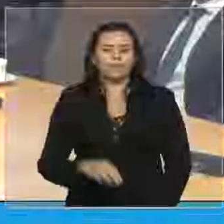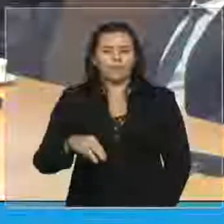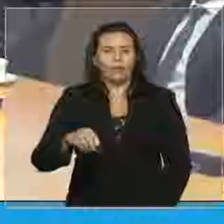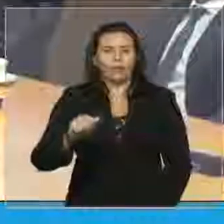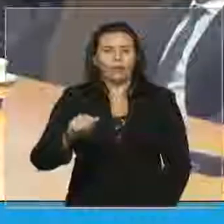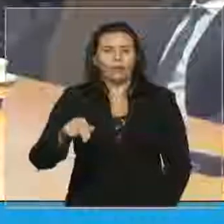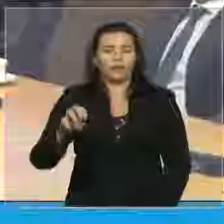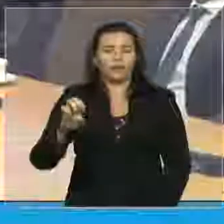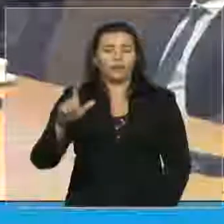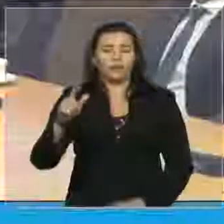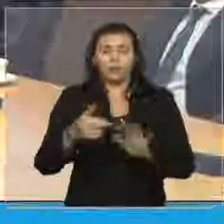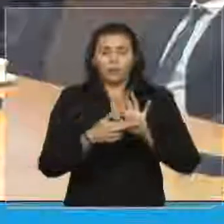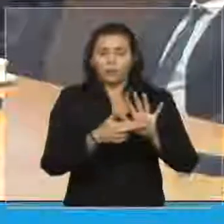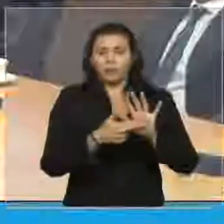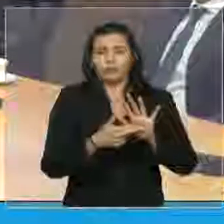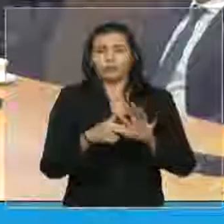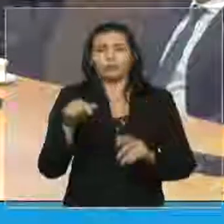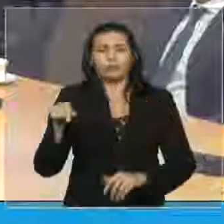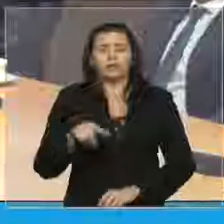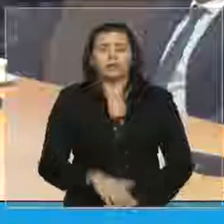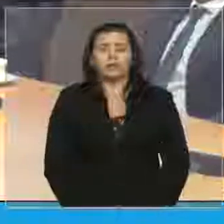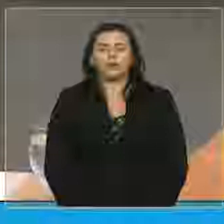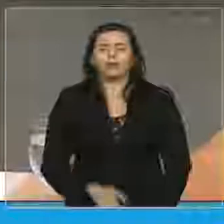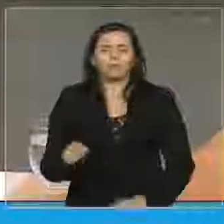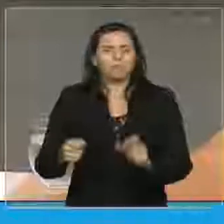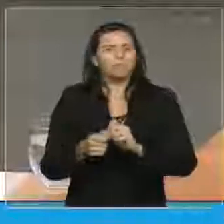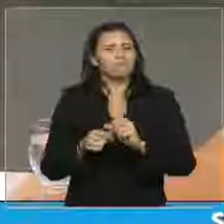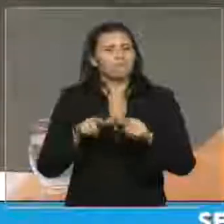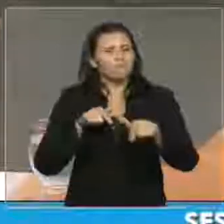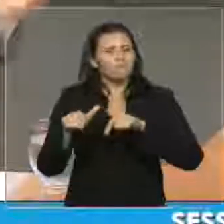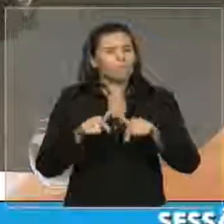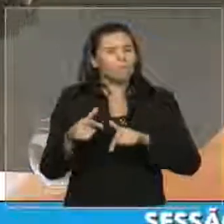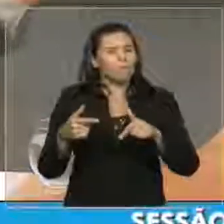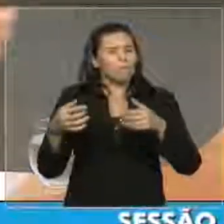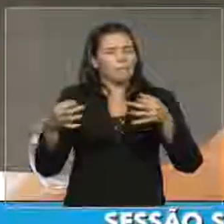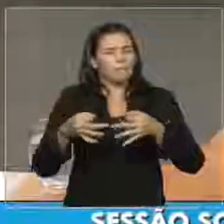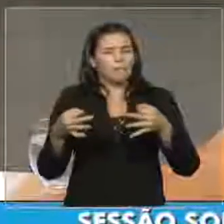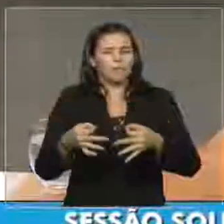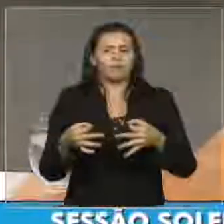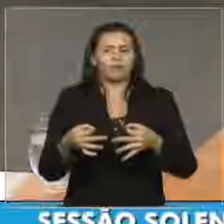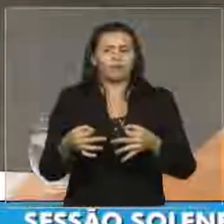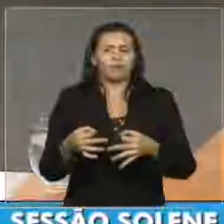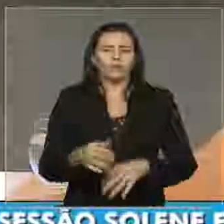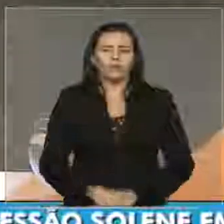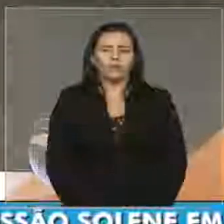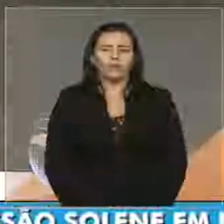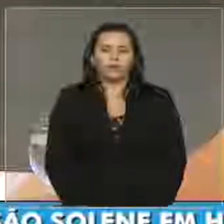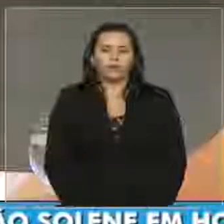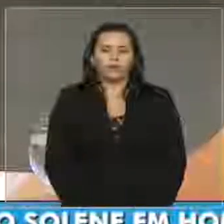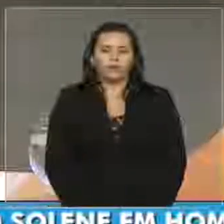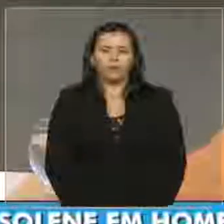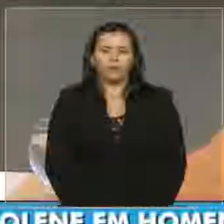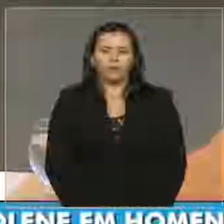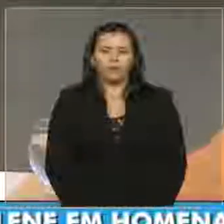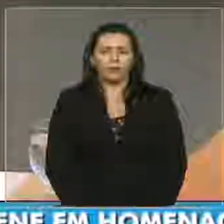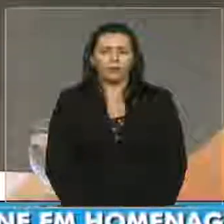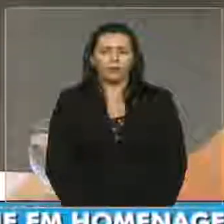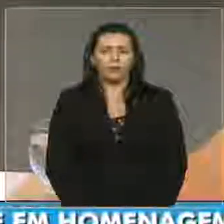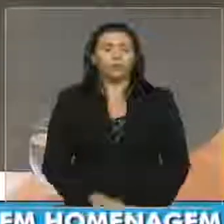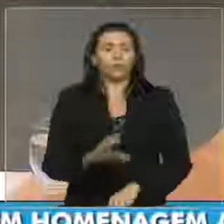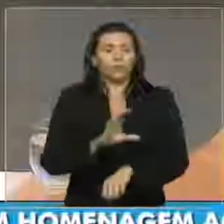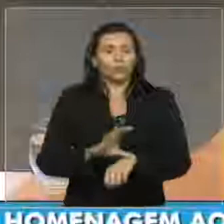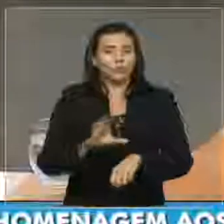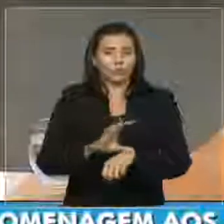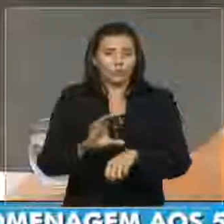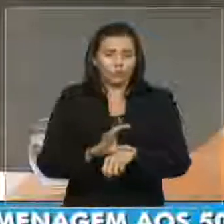Silva, que continua prestando um belo serviço à sociedade brasileira à frente do curso de Ciências Contábeis da Universidade